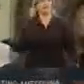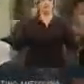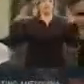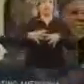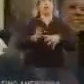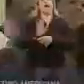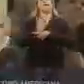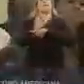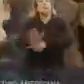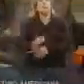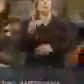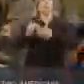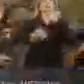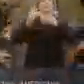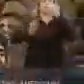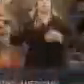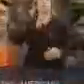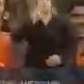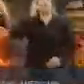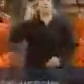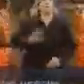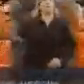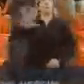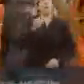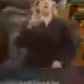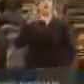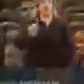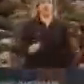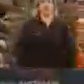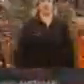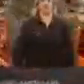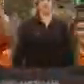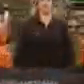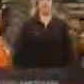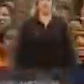para a gente ajudar no desenvolvimento do continente africano.